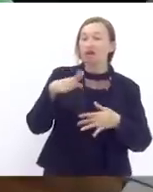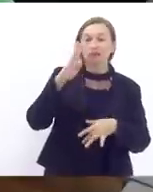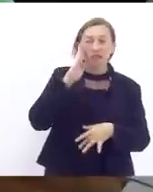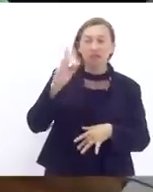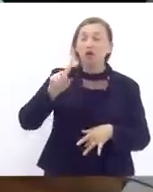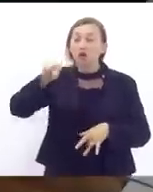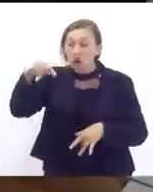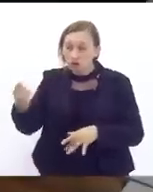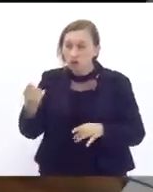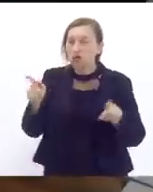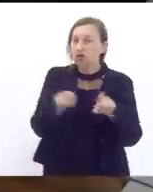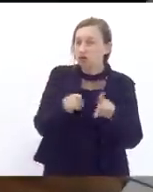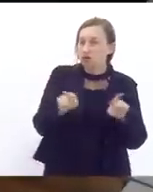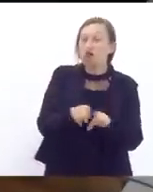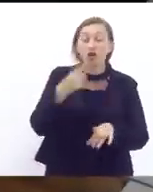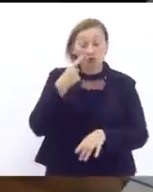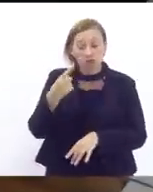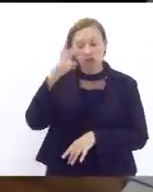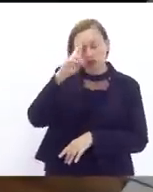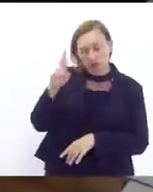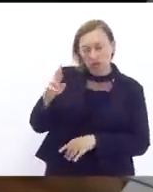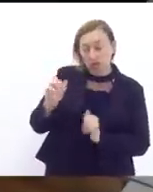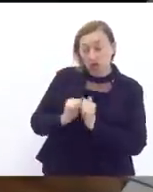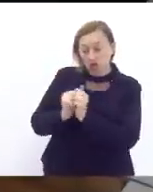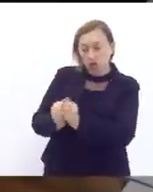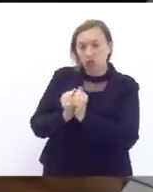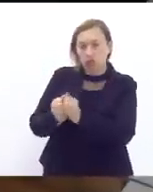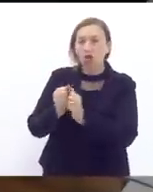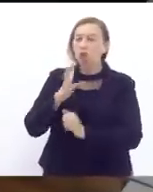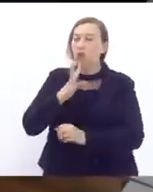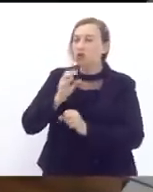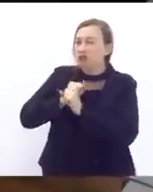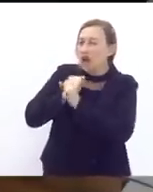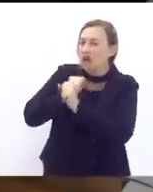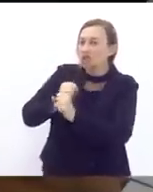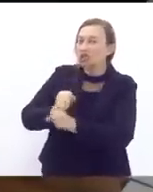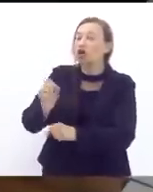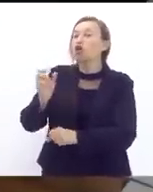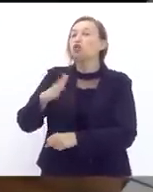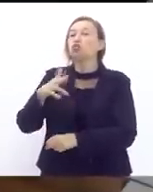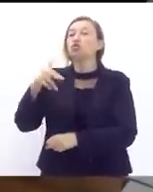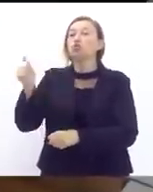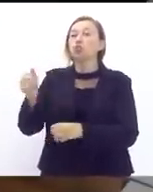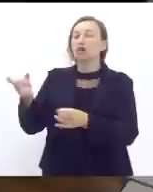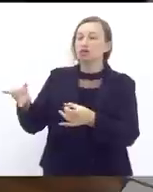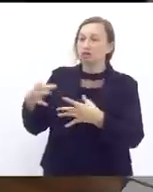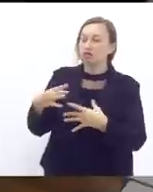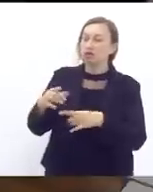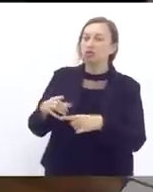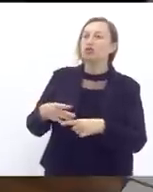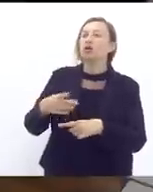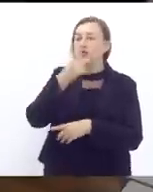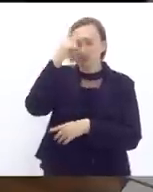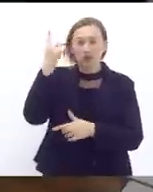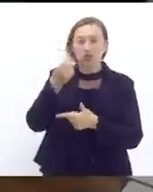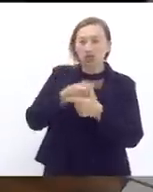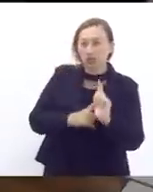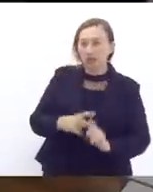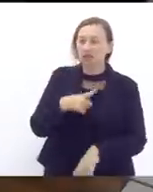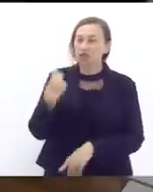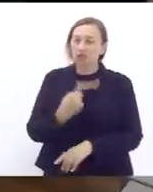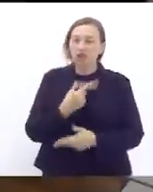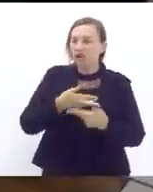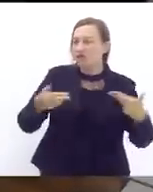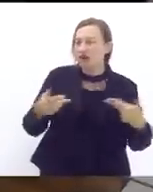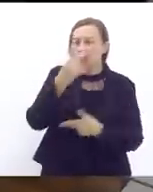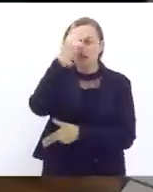outros também que eu sei que a senhora participa o tempo todo a gente já se conhece há muito tempo e nunca se negou a uma boa luta e pessoas dependem da gente muitas